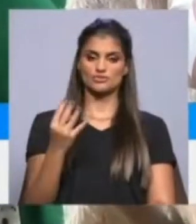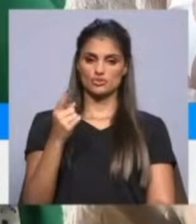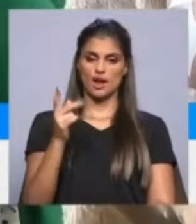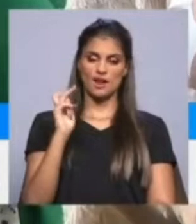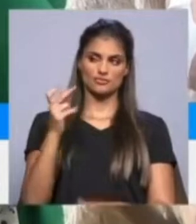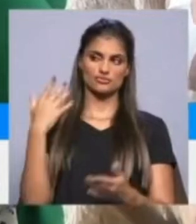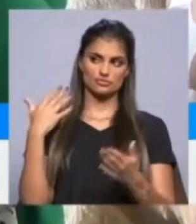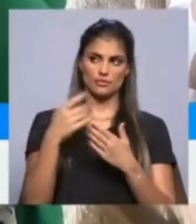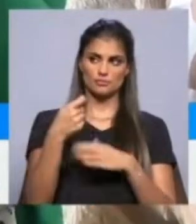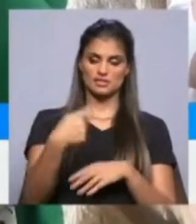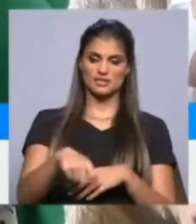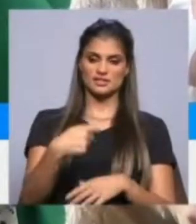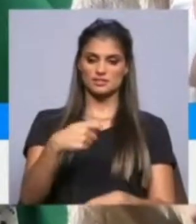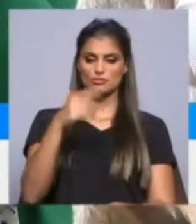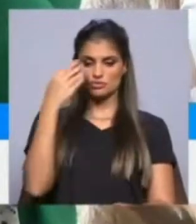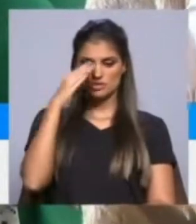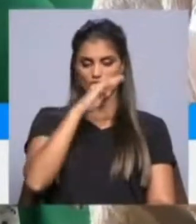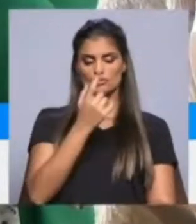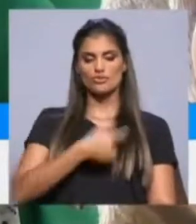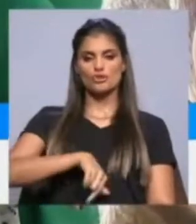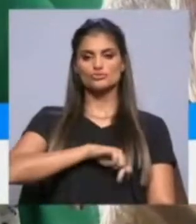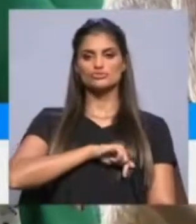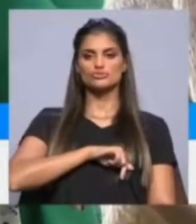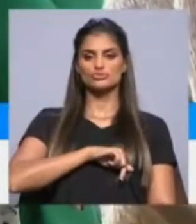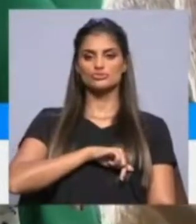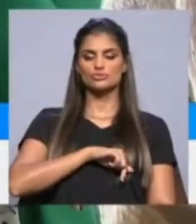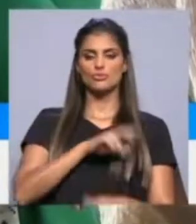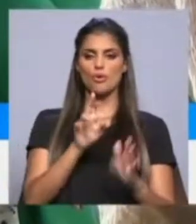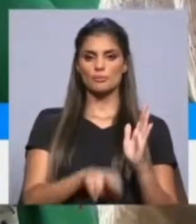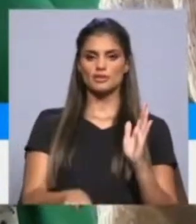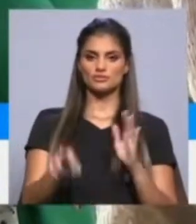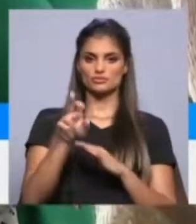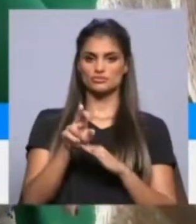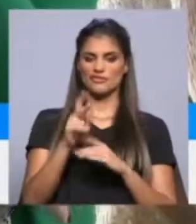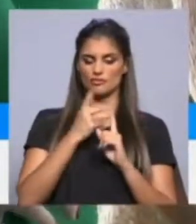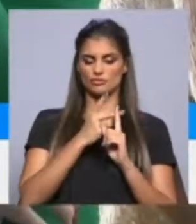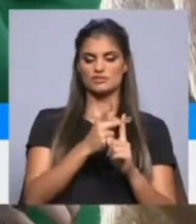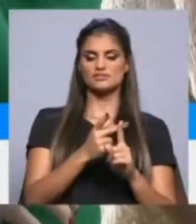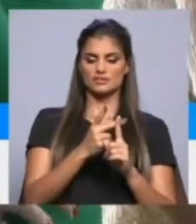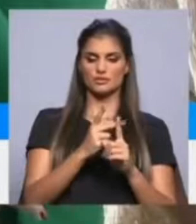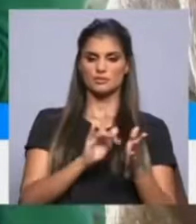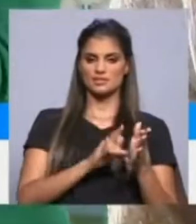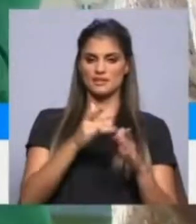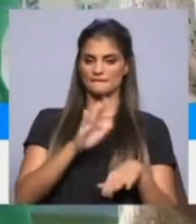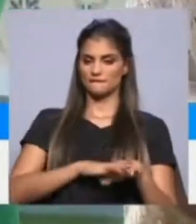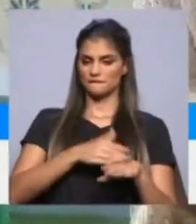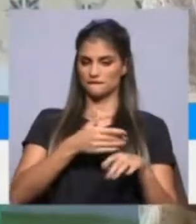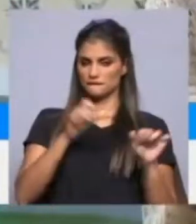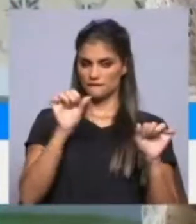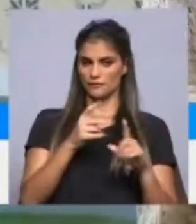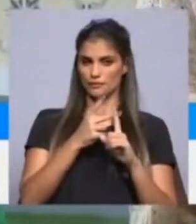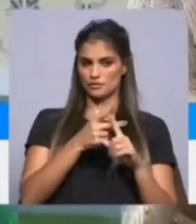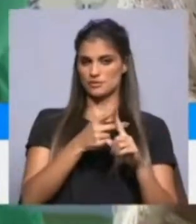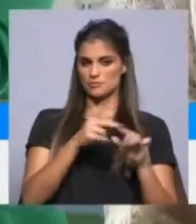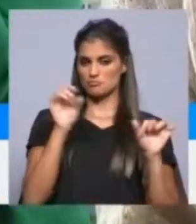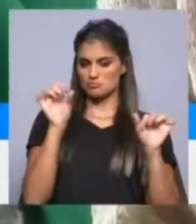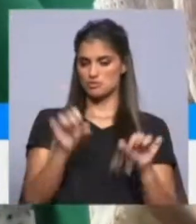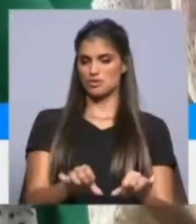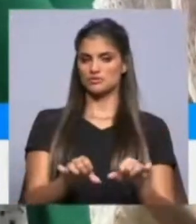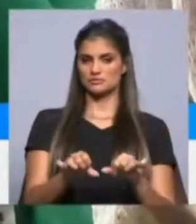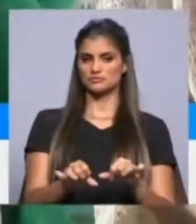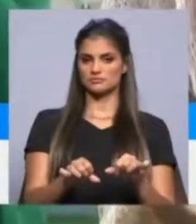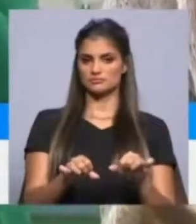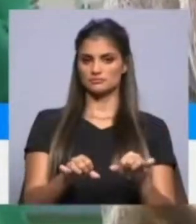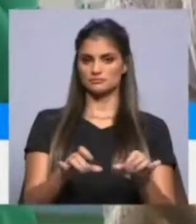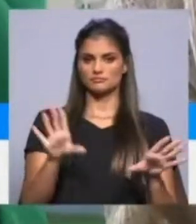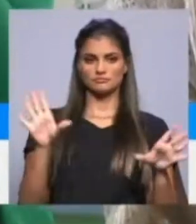de presidência Bolsonaro, nós tivemos um aumento enorme da violência no Brasil, todos os tipos de violência. Tivemos um desmatamento